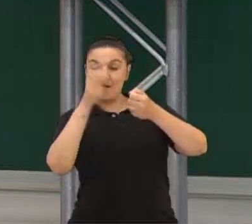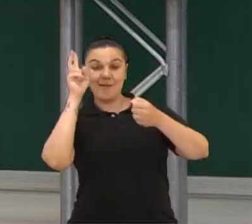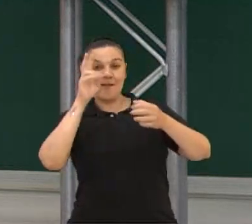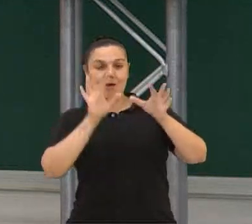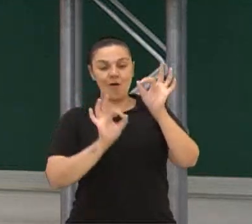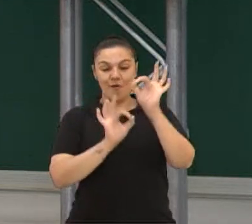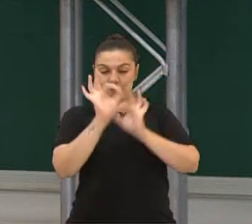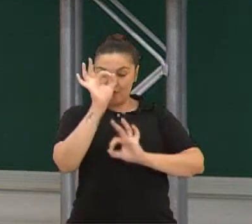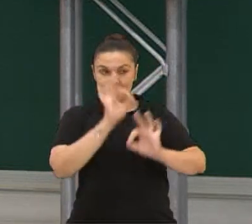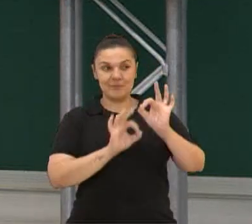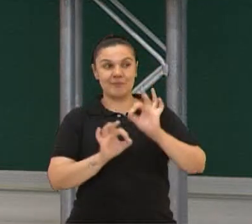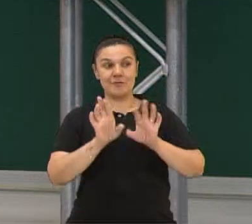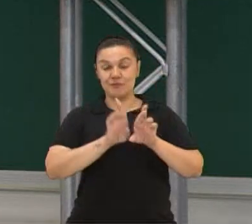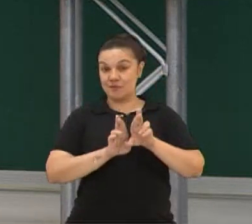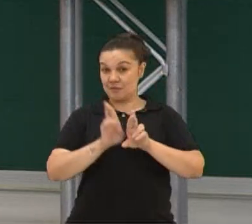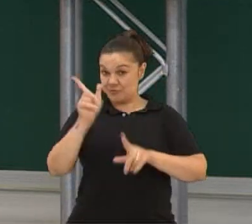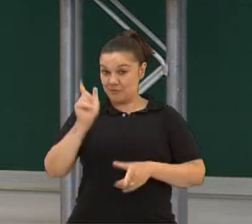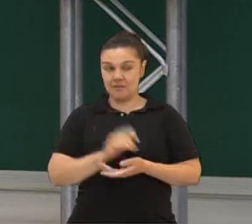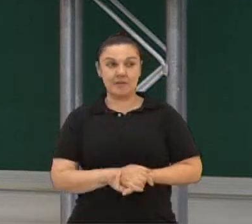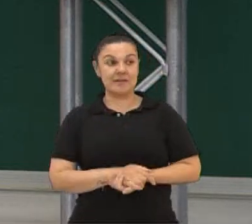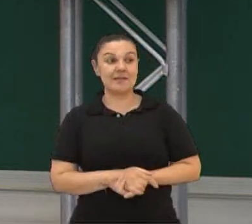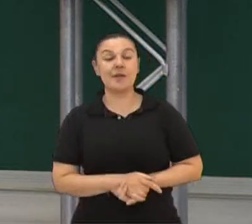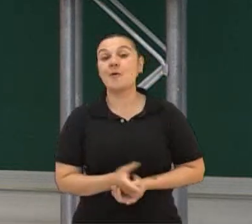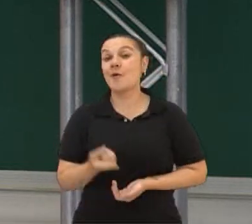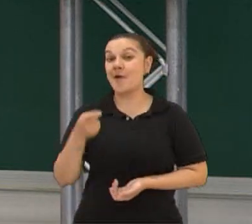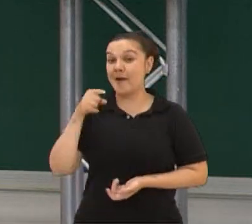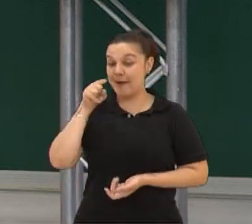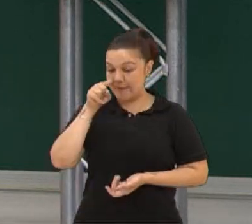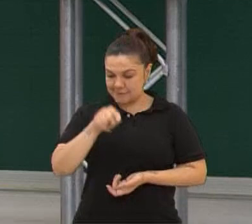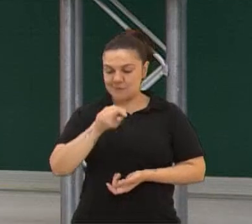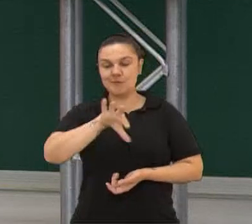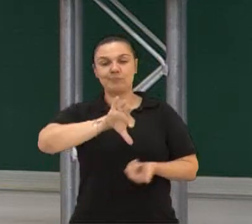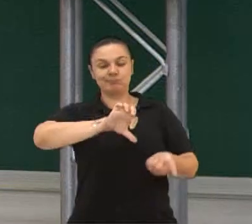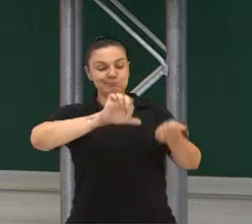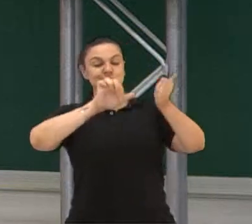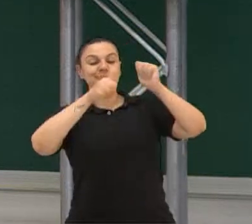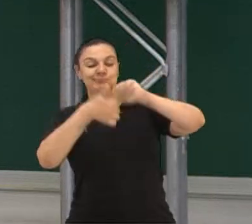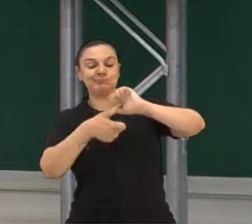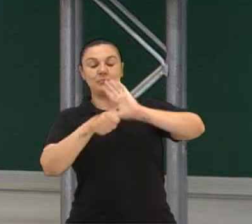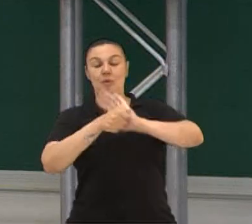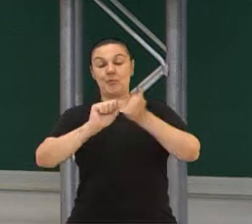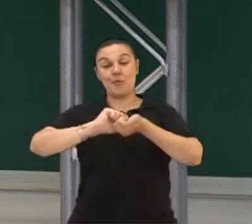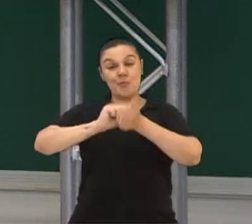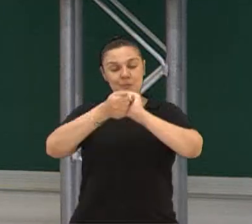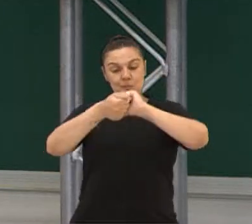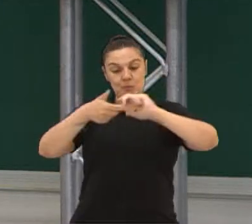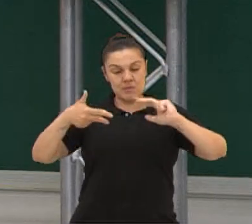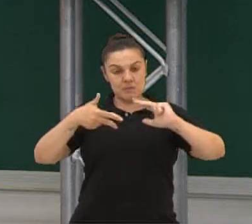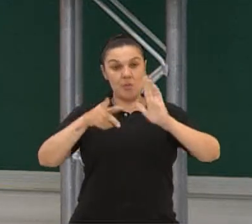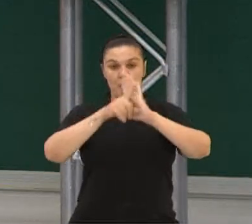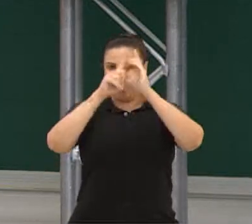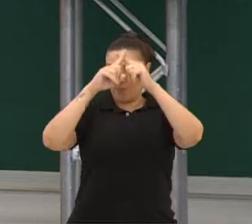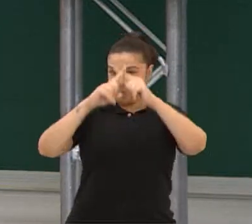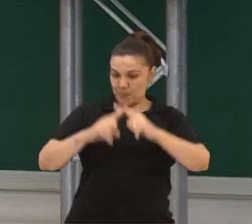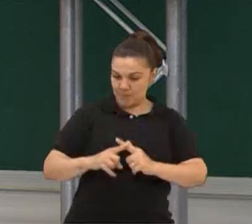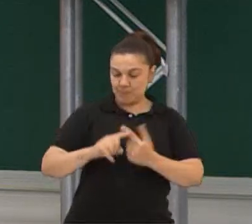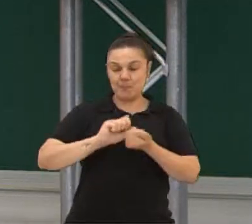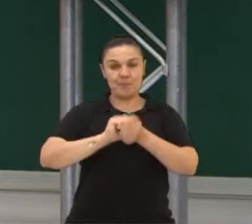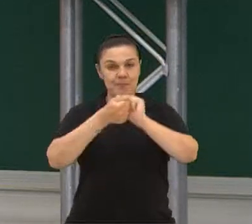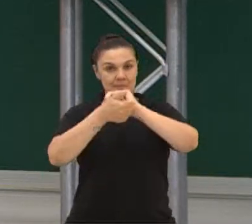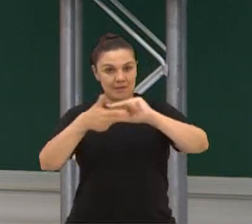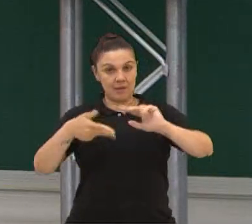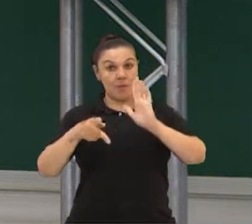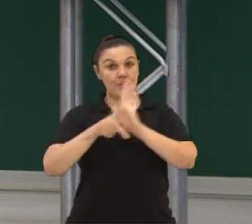diferente, com uma história diferente. Então, isso que é tornar o esporte, né, a disputa